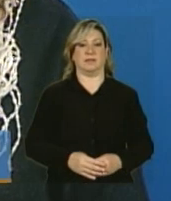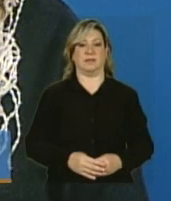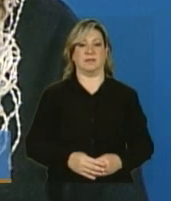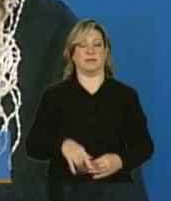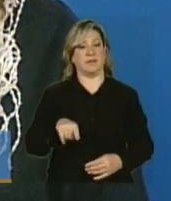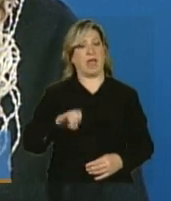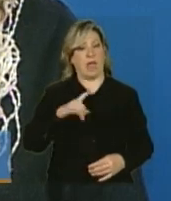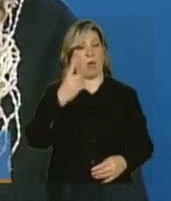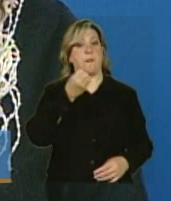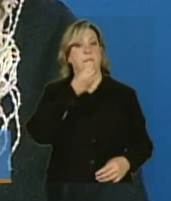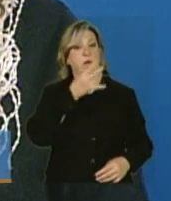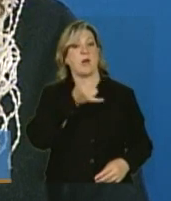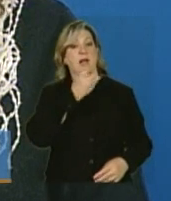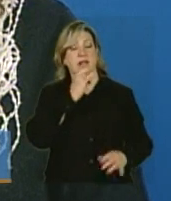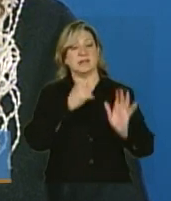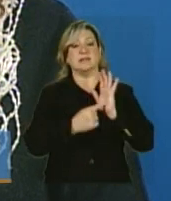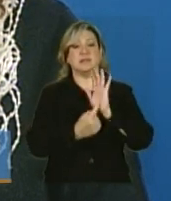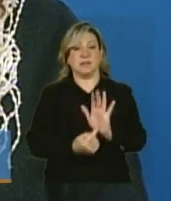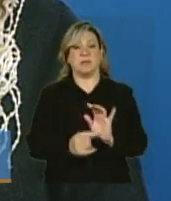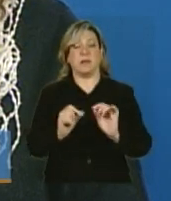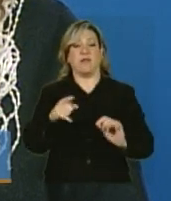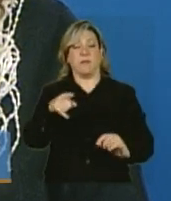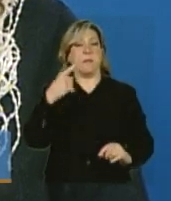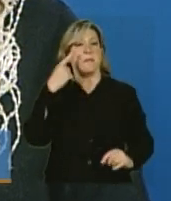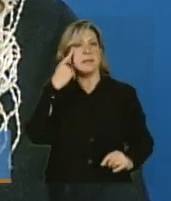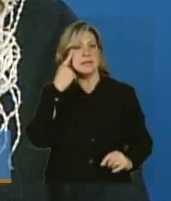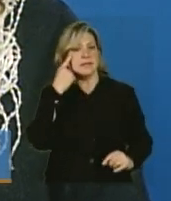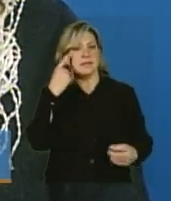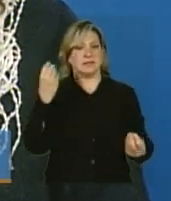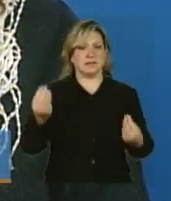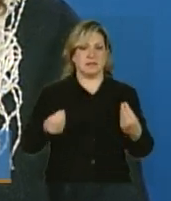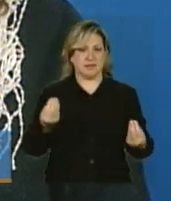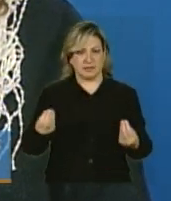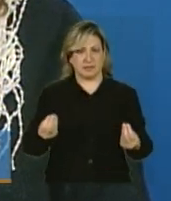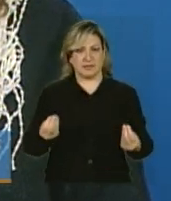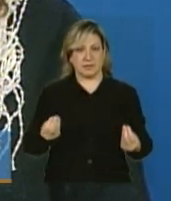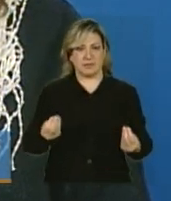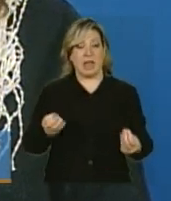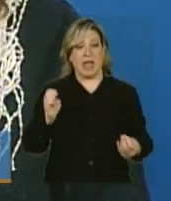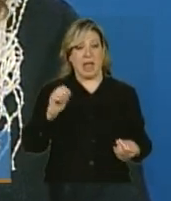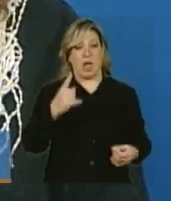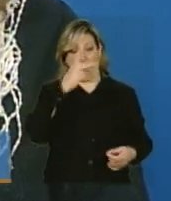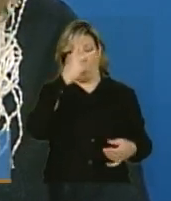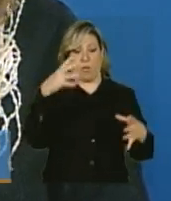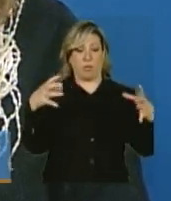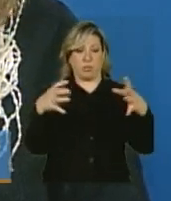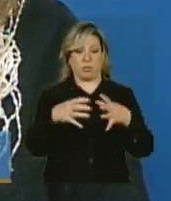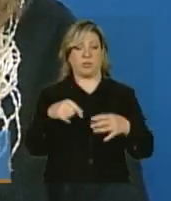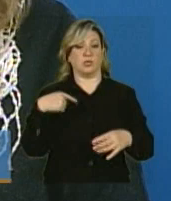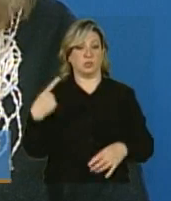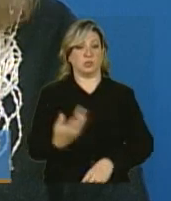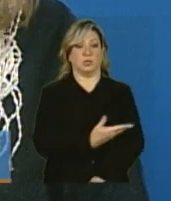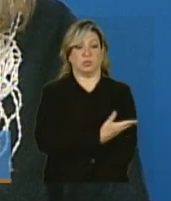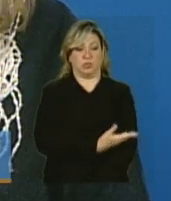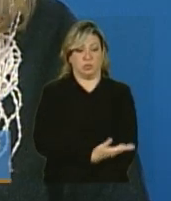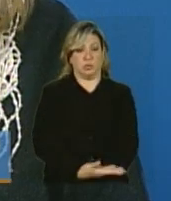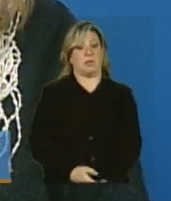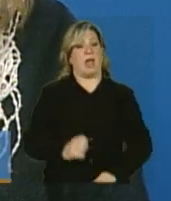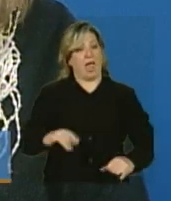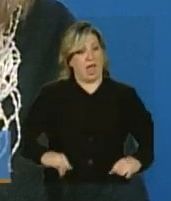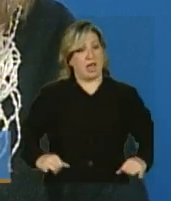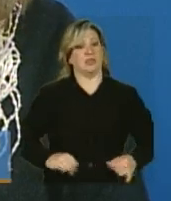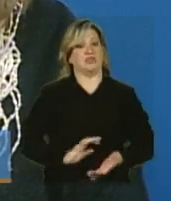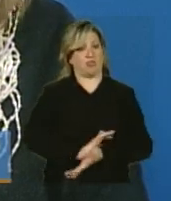é um bom exemplo mesmo para você pensar que é um público que tradicionalmente é